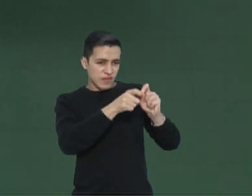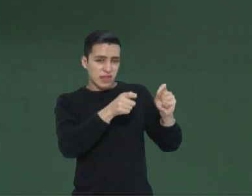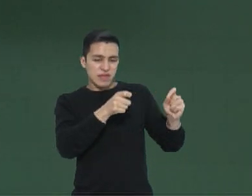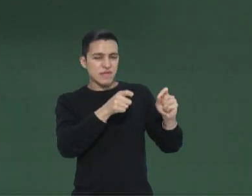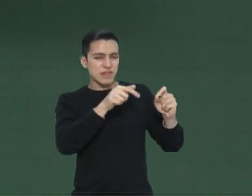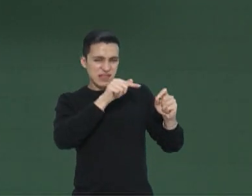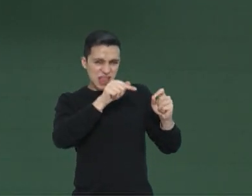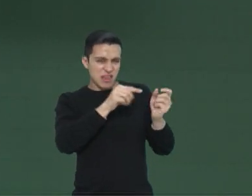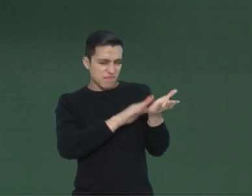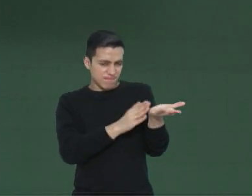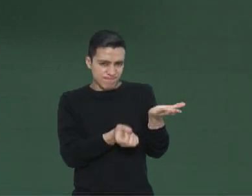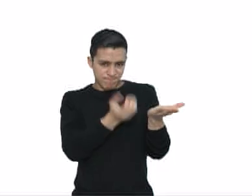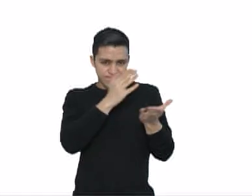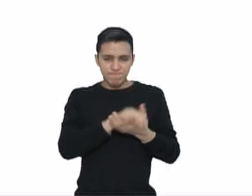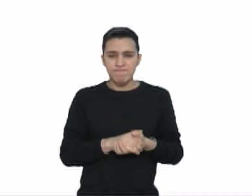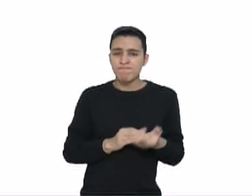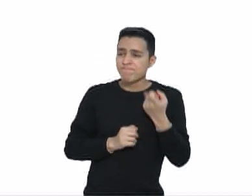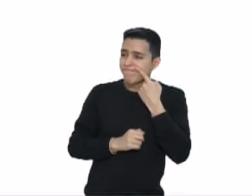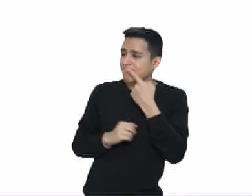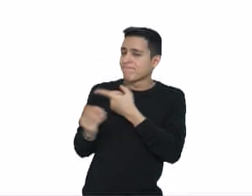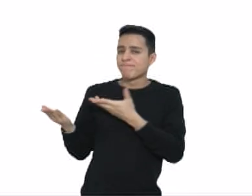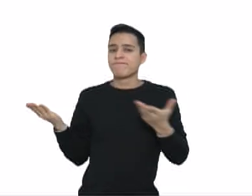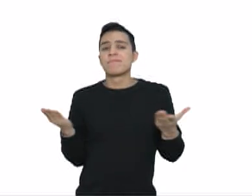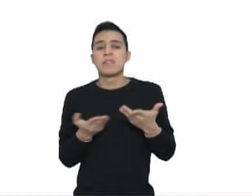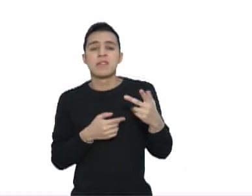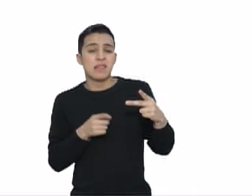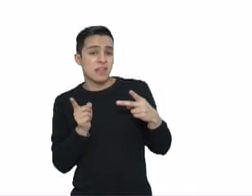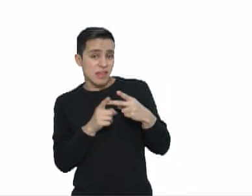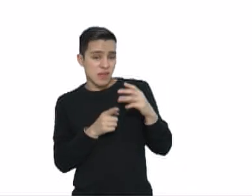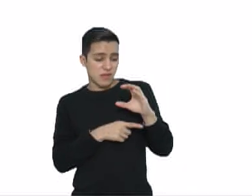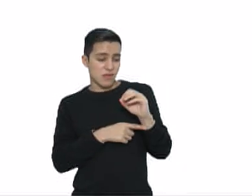pulsação. Vamos agora para o segundo